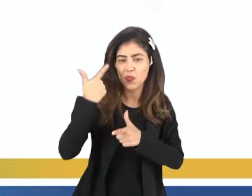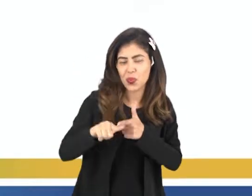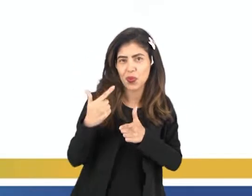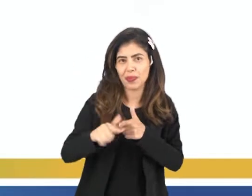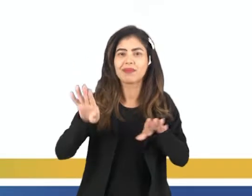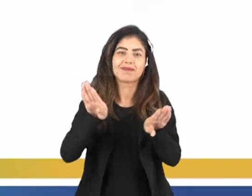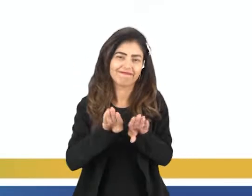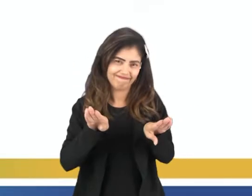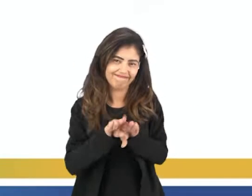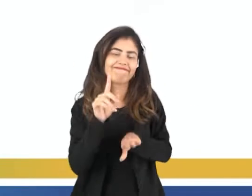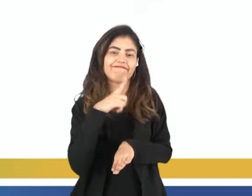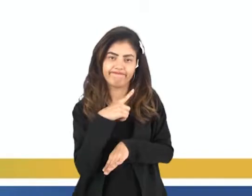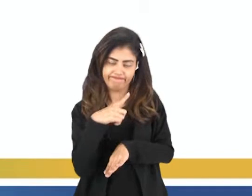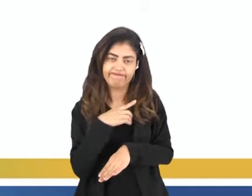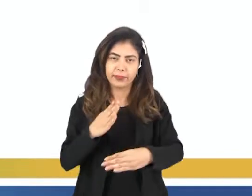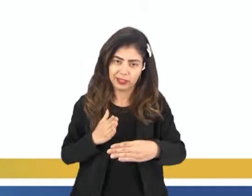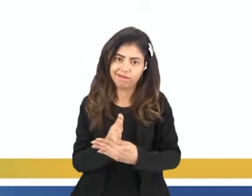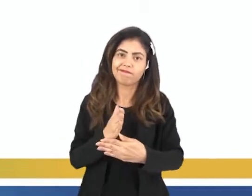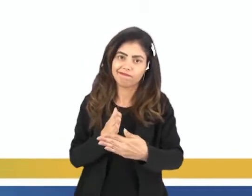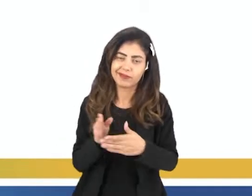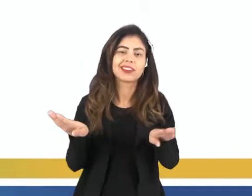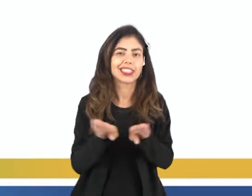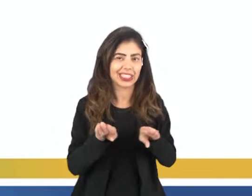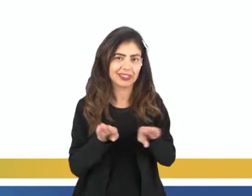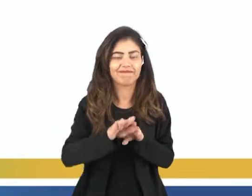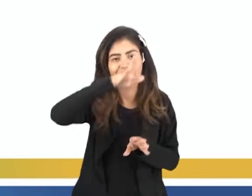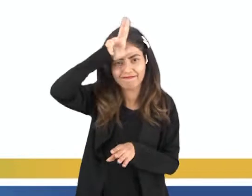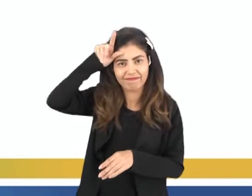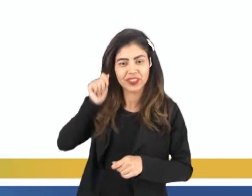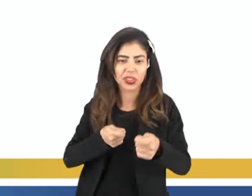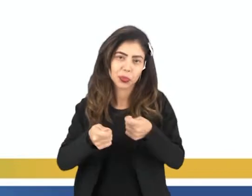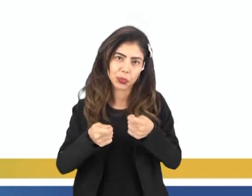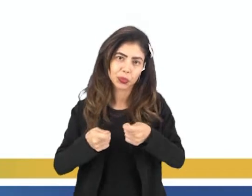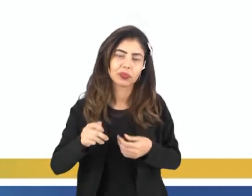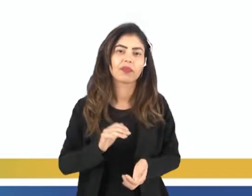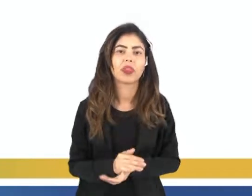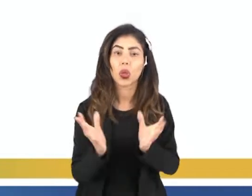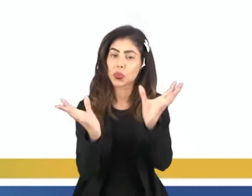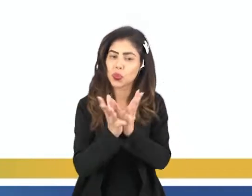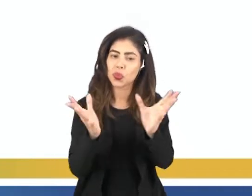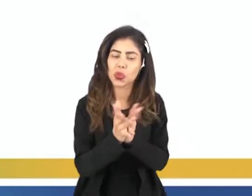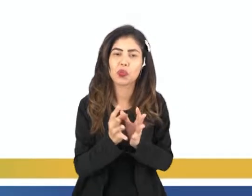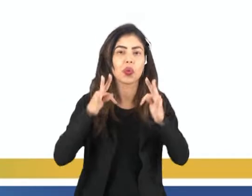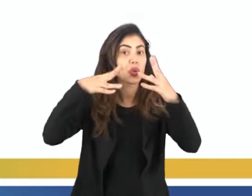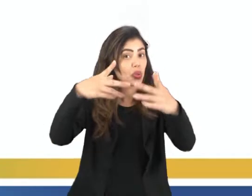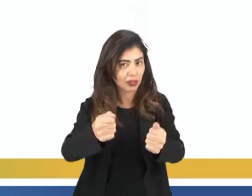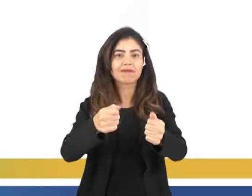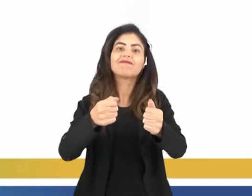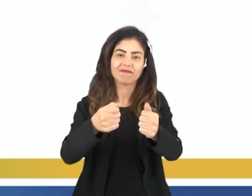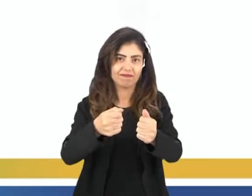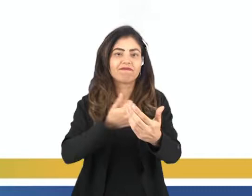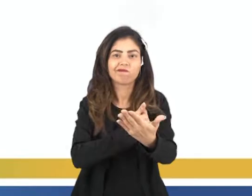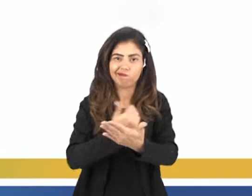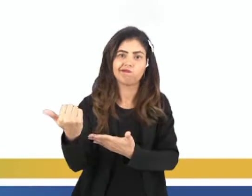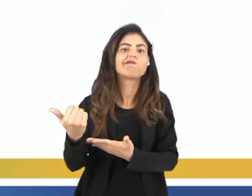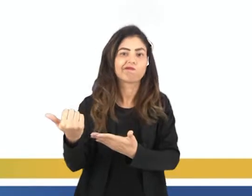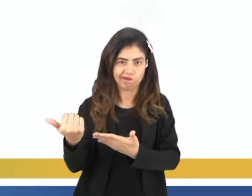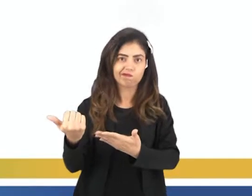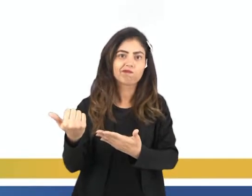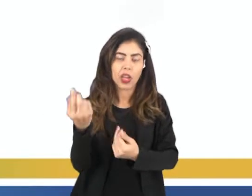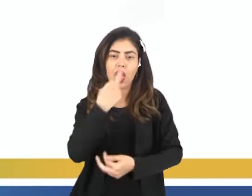problemas ambientais enfrentados pelo bioma amazônico. O conjunto formado por essas ações devastadoras